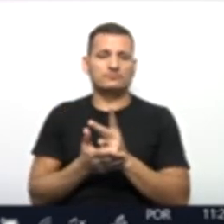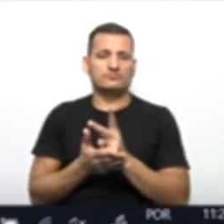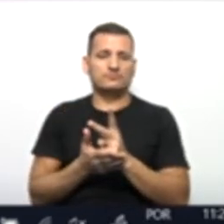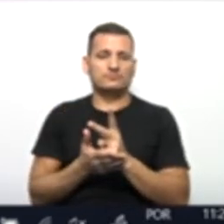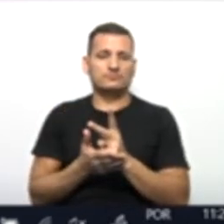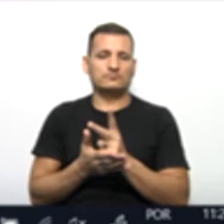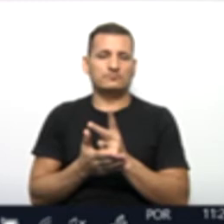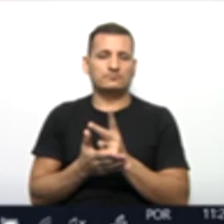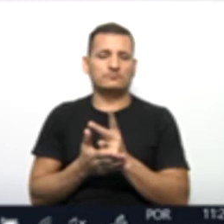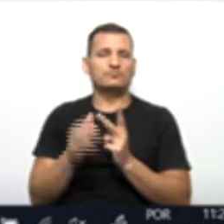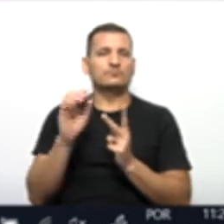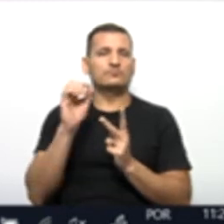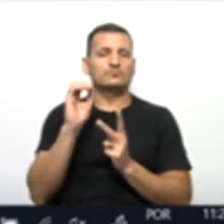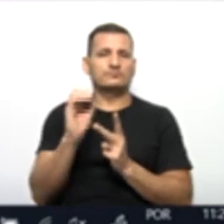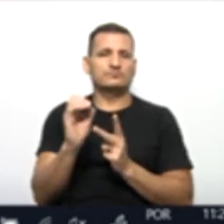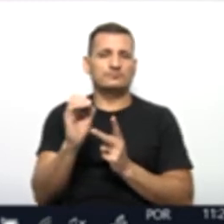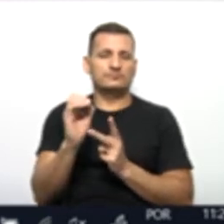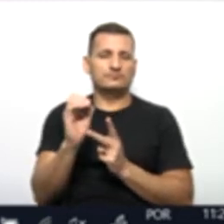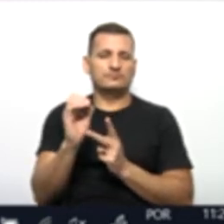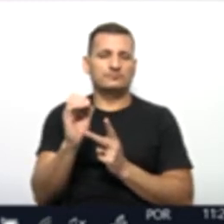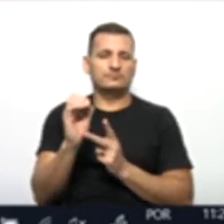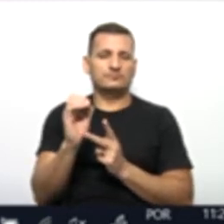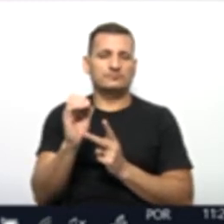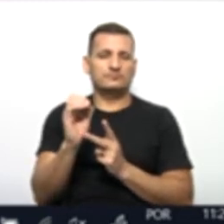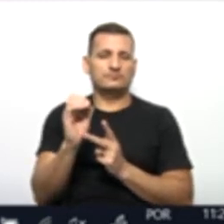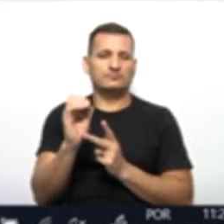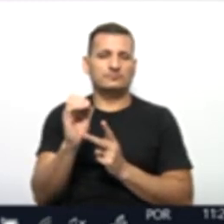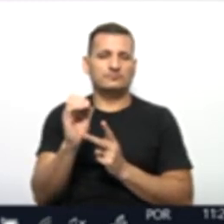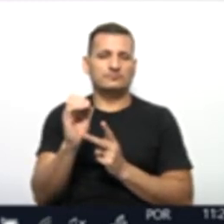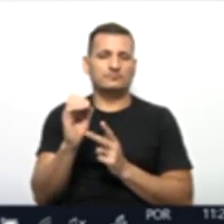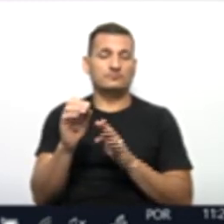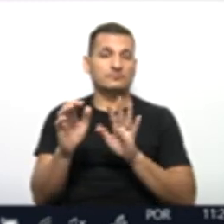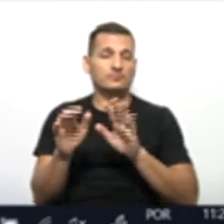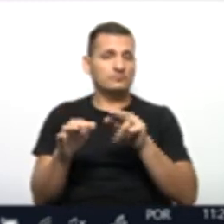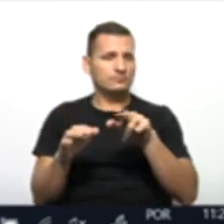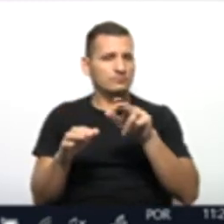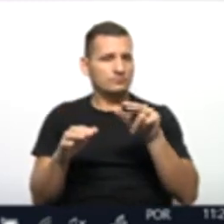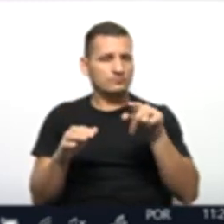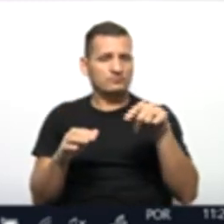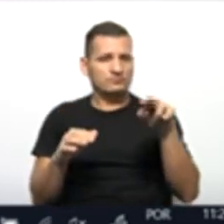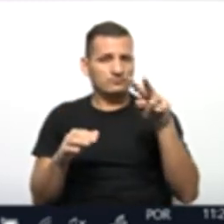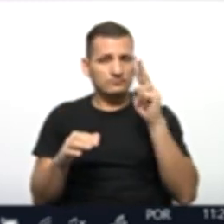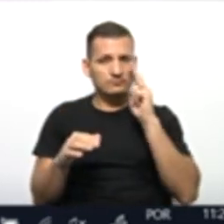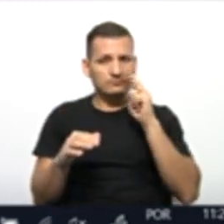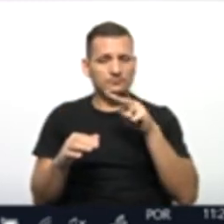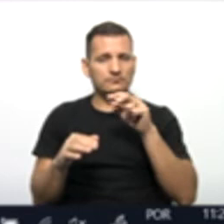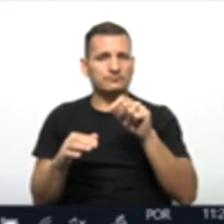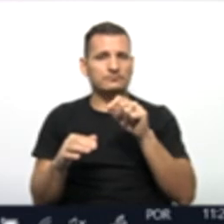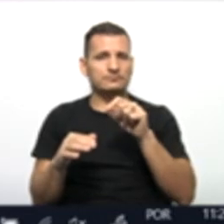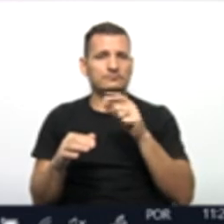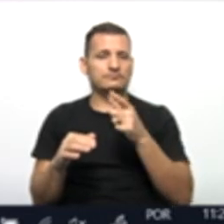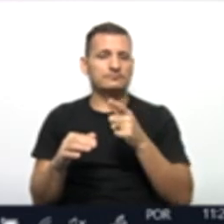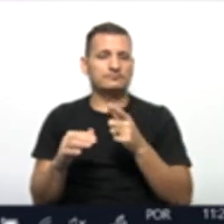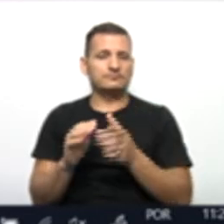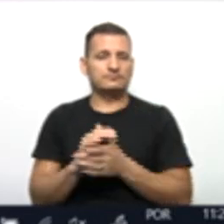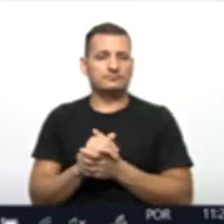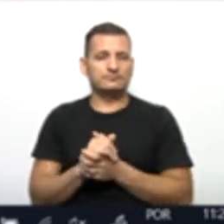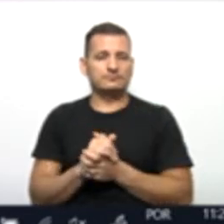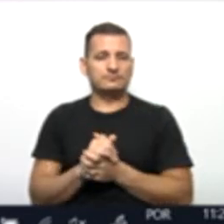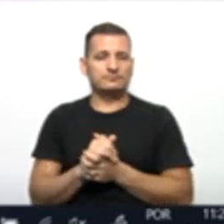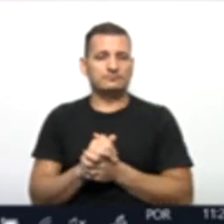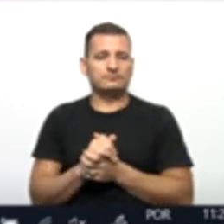nível zero então nunca vocês vão ver uma posição de matriz ou de